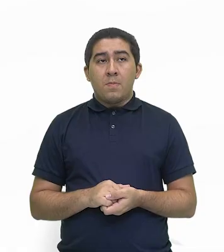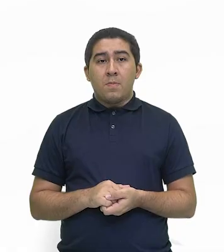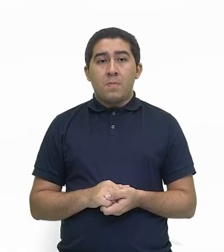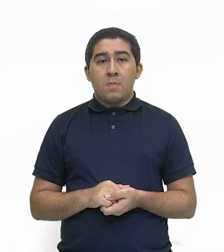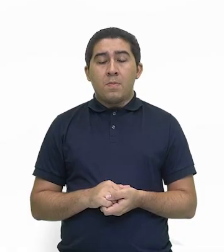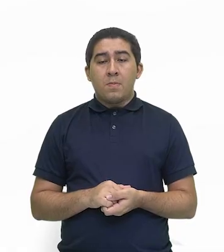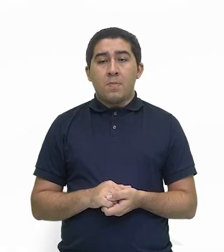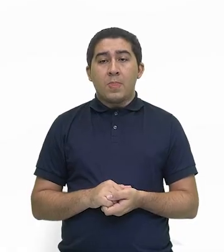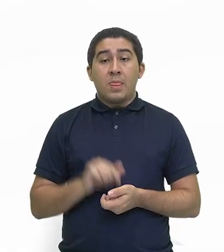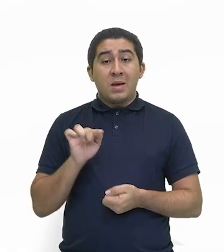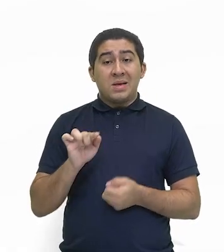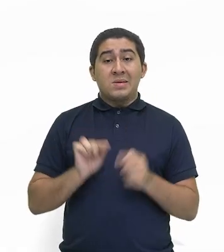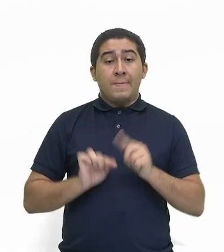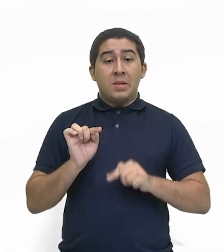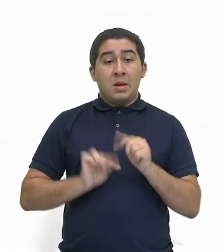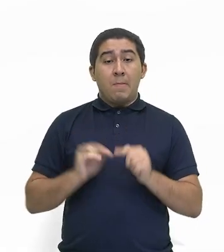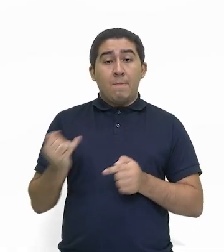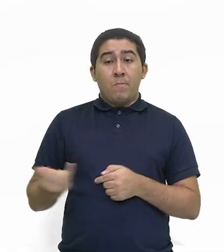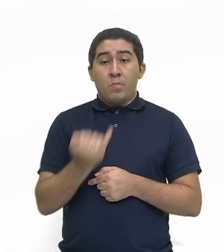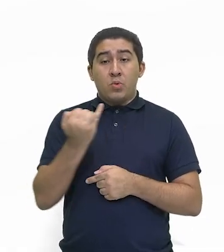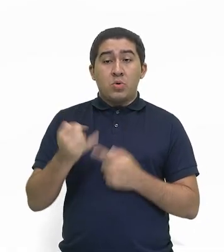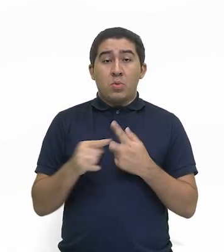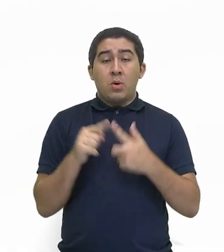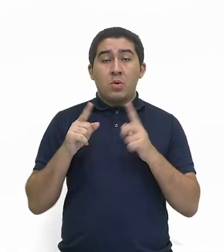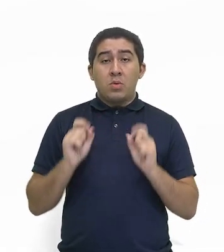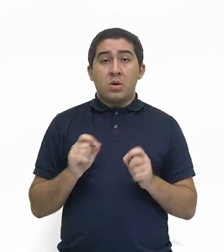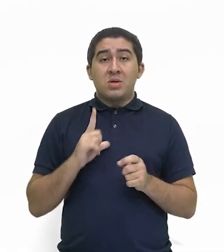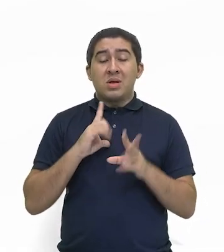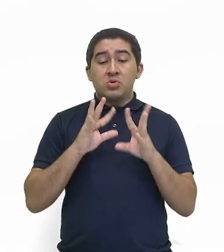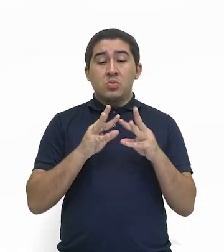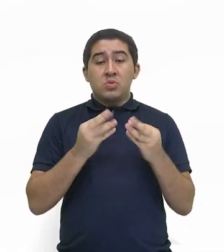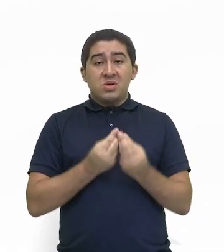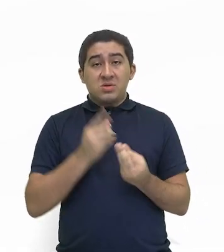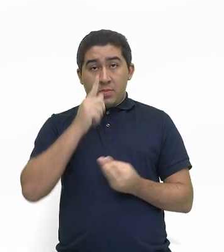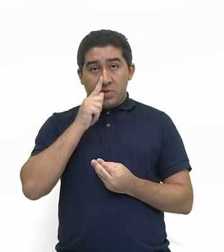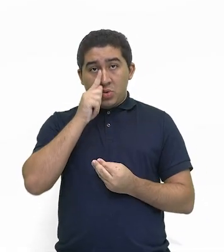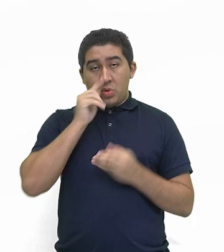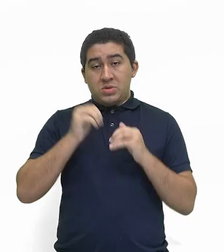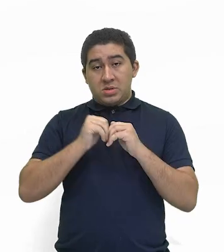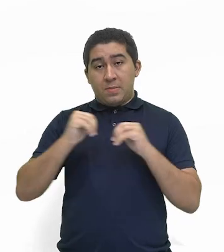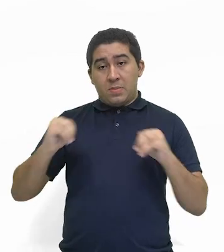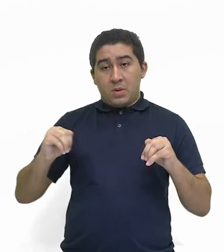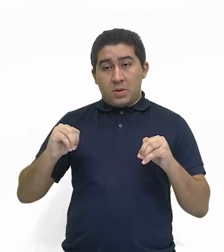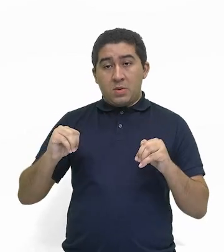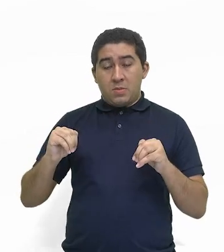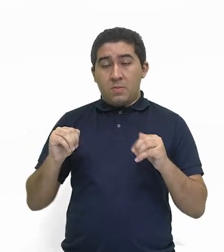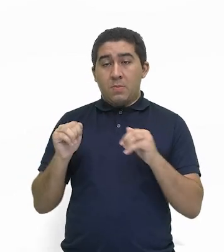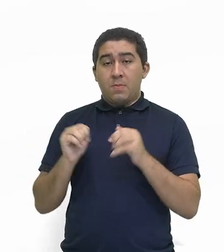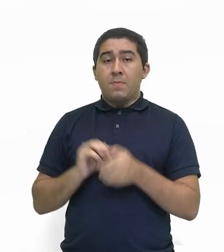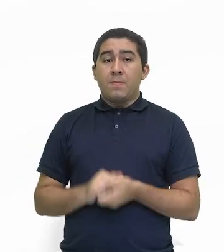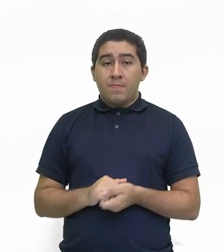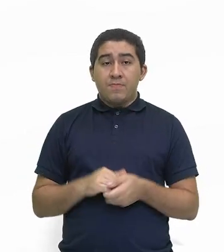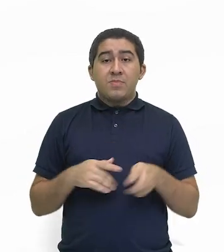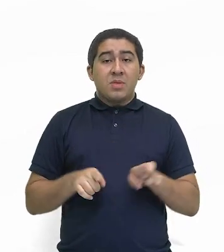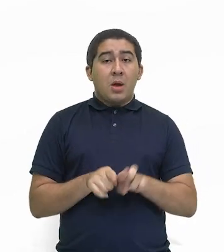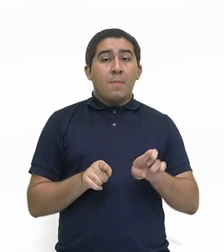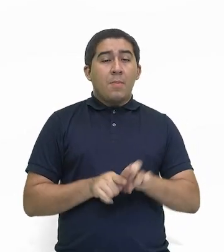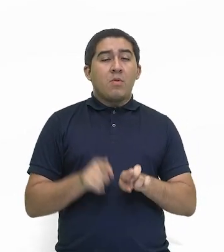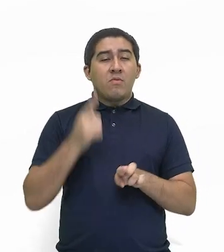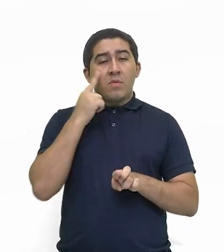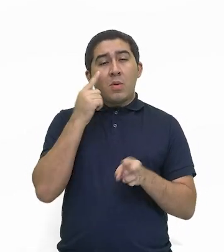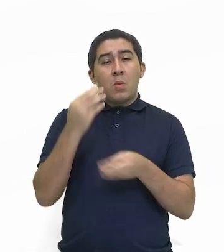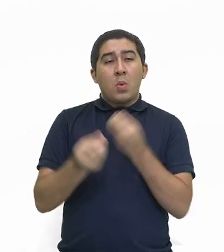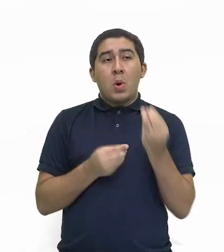Esse tratamento ele é importante porque ele vai remover substâncias tóxicas e preparar